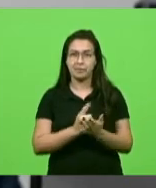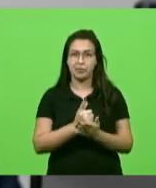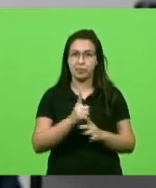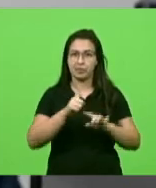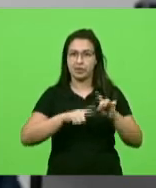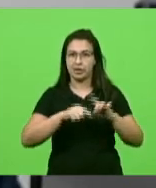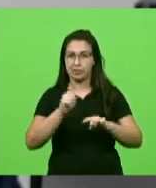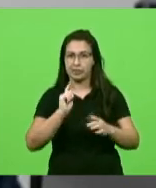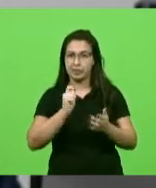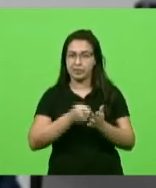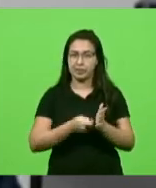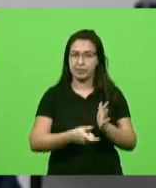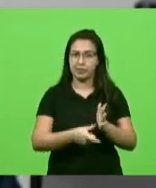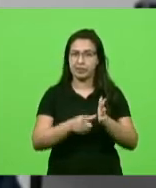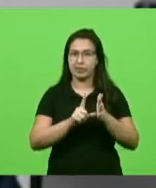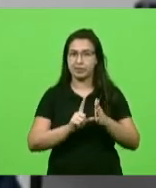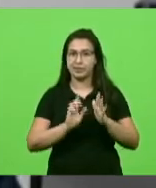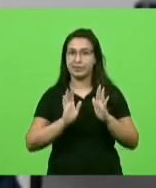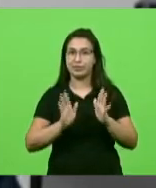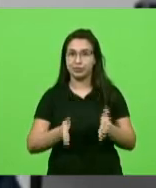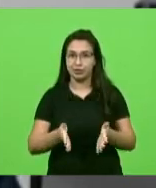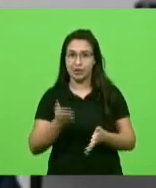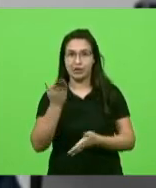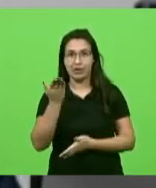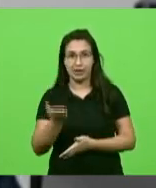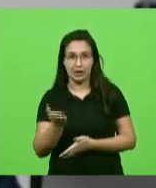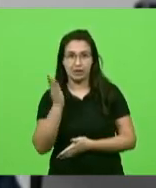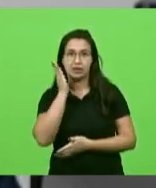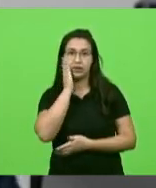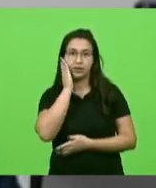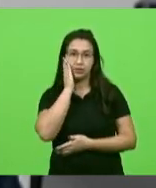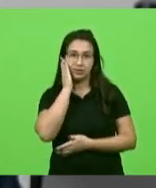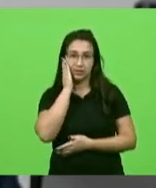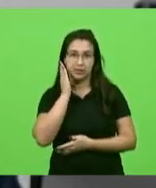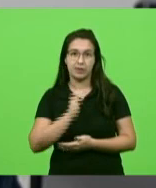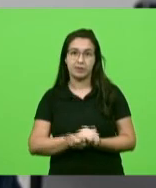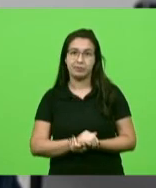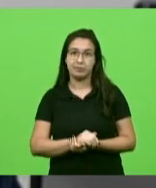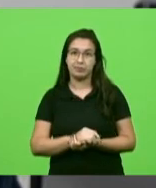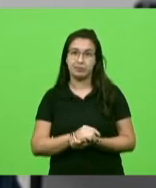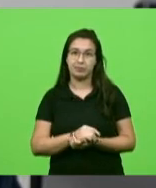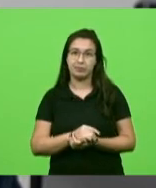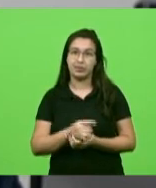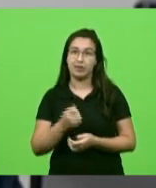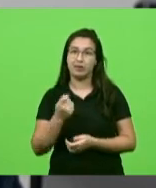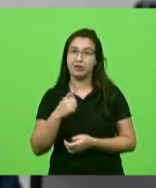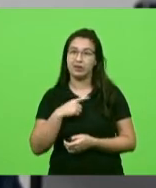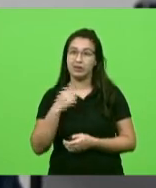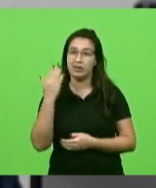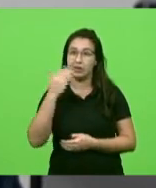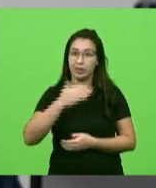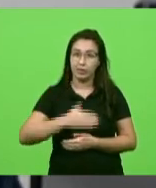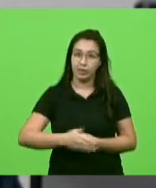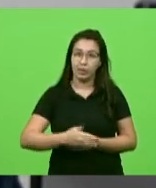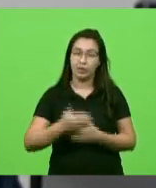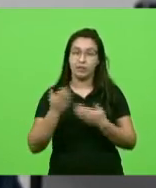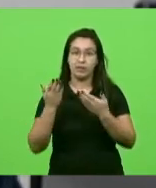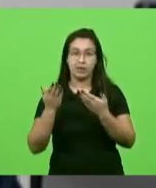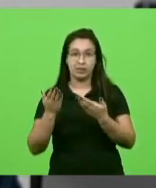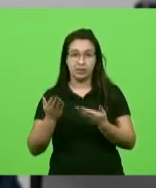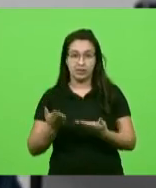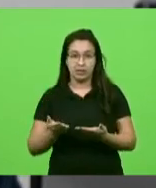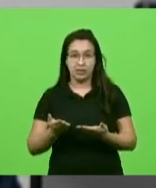dos equipamentos por meio de pagamento antecipado já era de conhecimento do governador do Estado havendo fortes indícios e que o